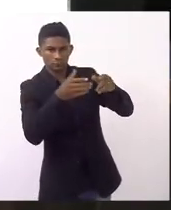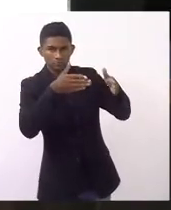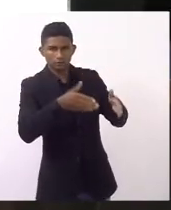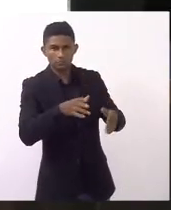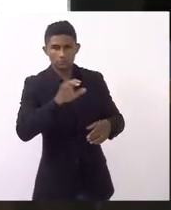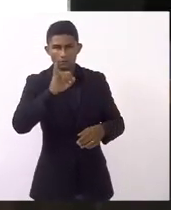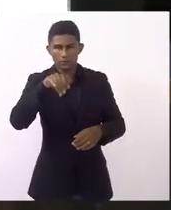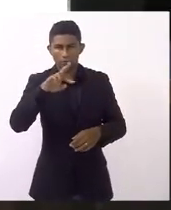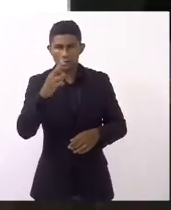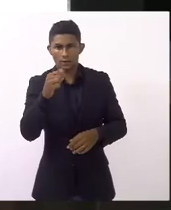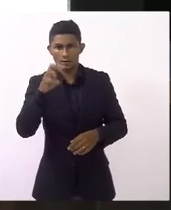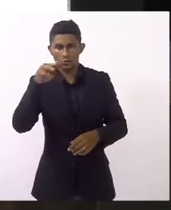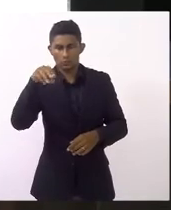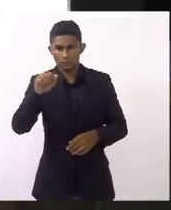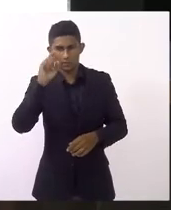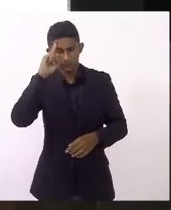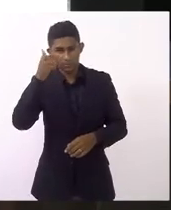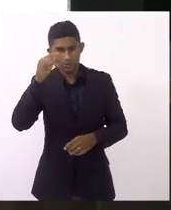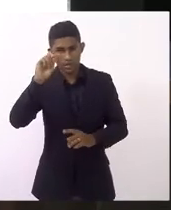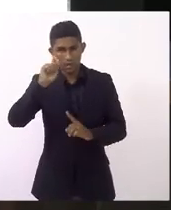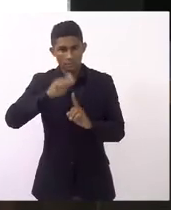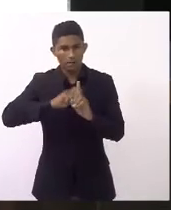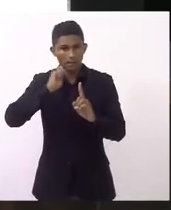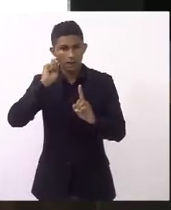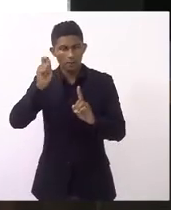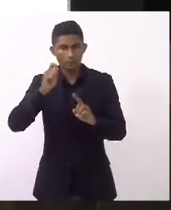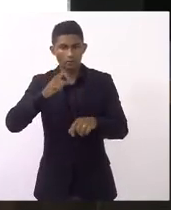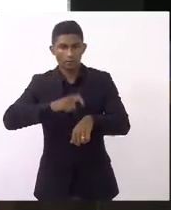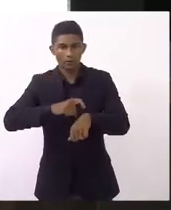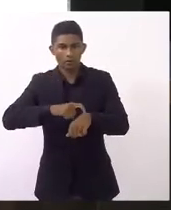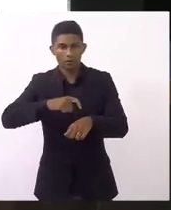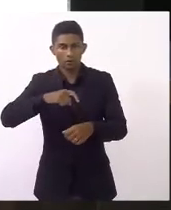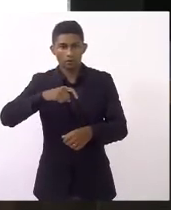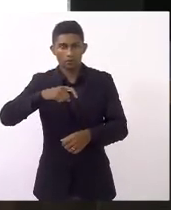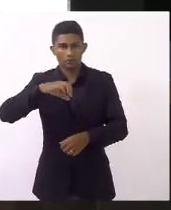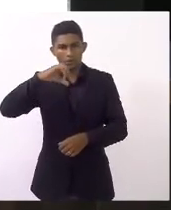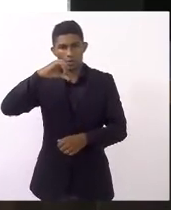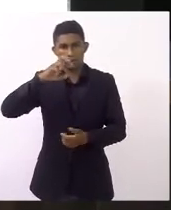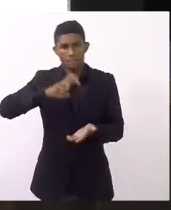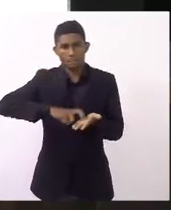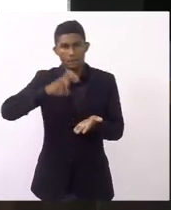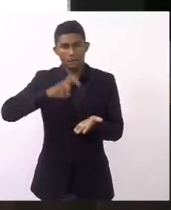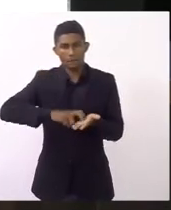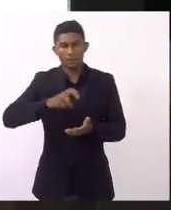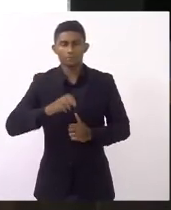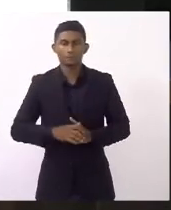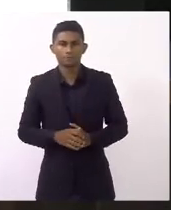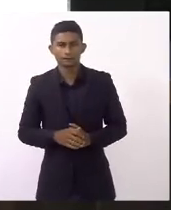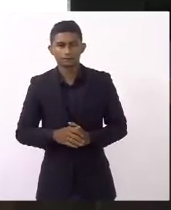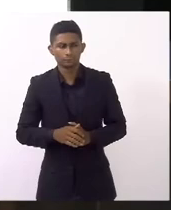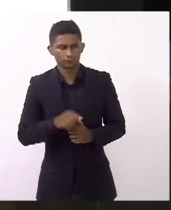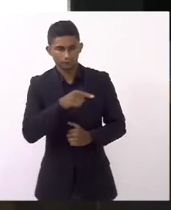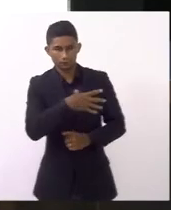dia dez do quatro as nove horas da manhã ao tentar sepultar no seu filho foi